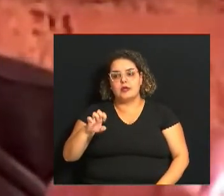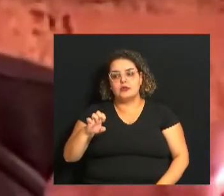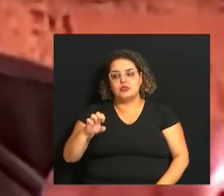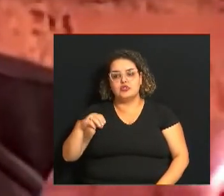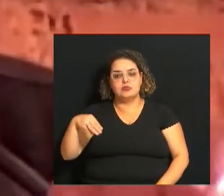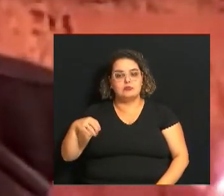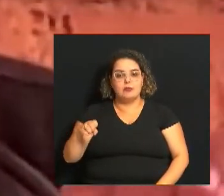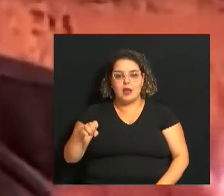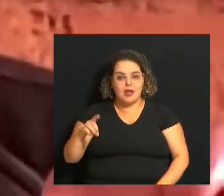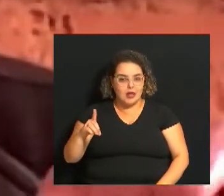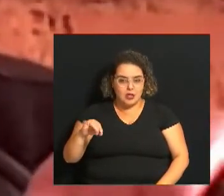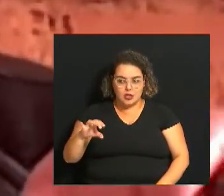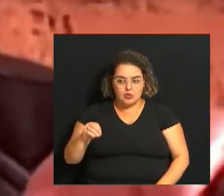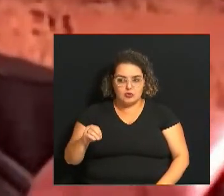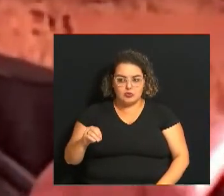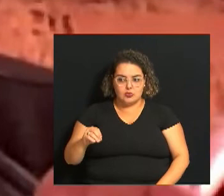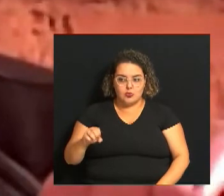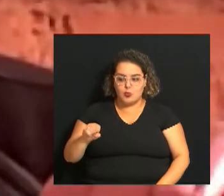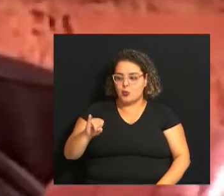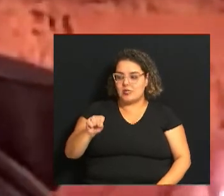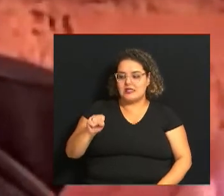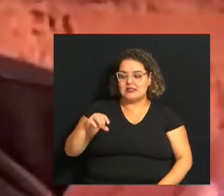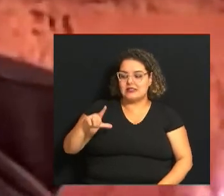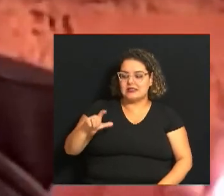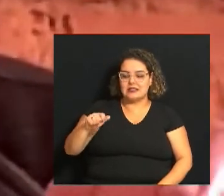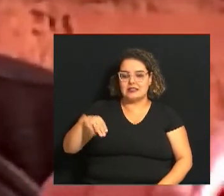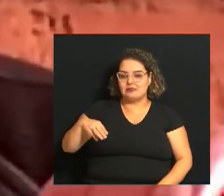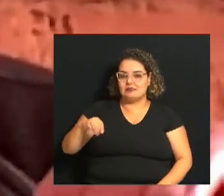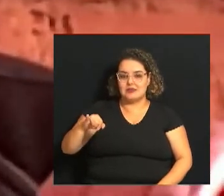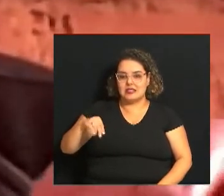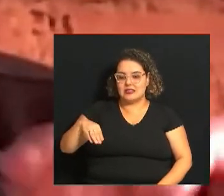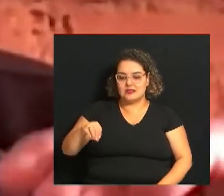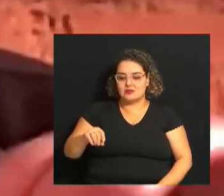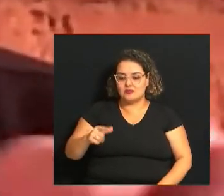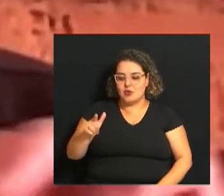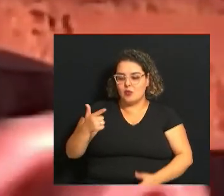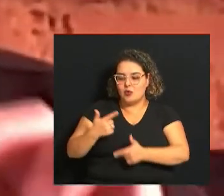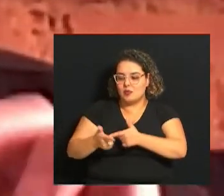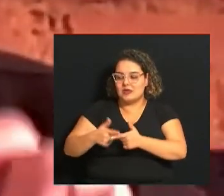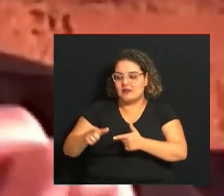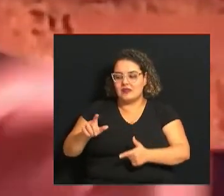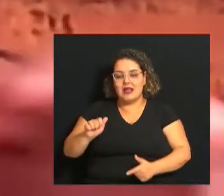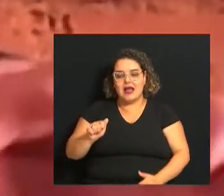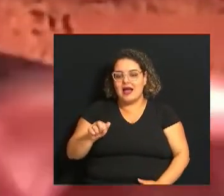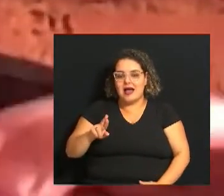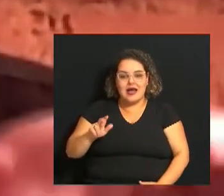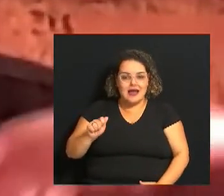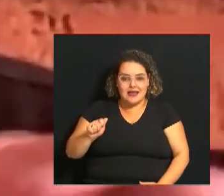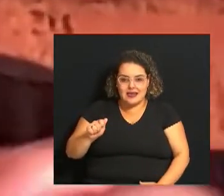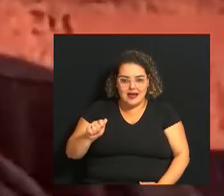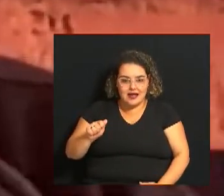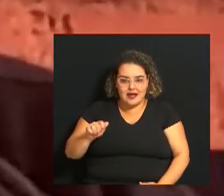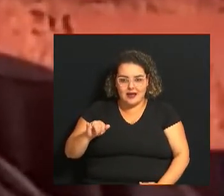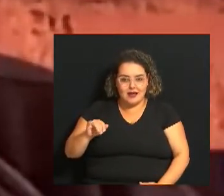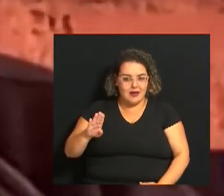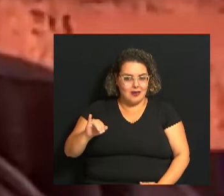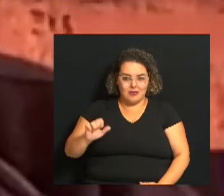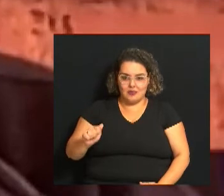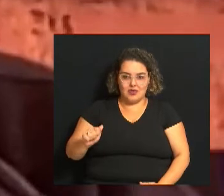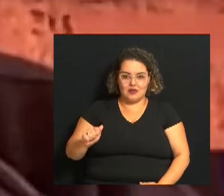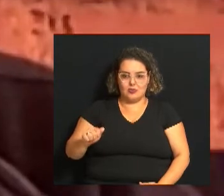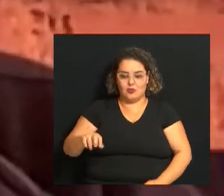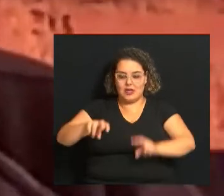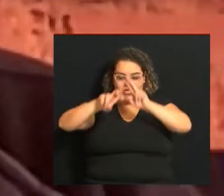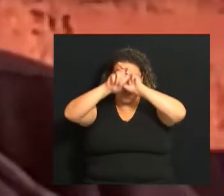problema que estava lá na Arábia Saudita, no Egito, não. Isso estava dentro da sociedade americana.